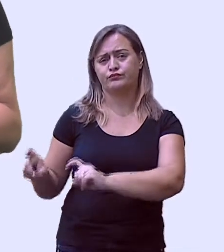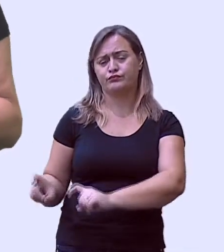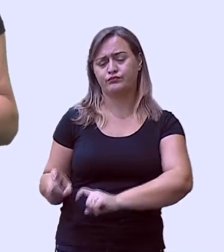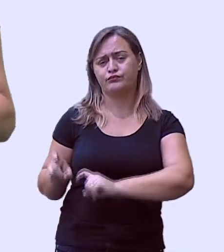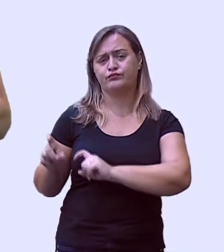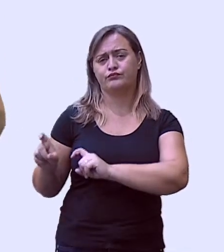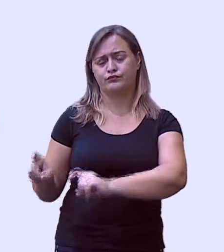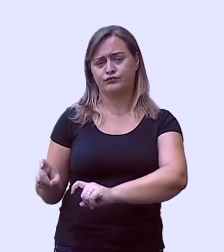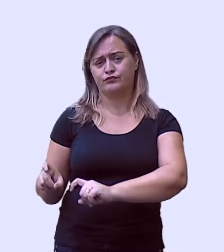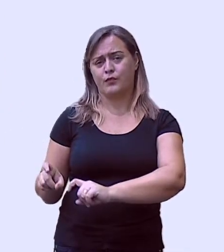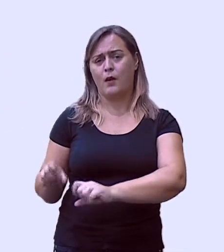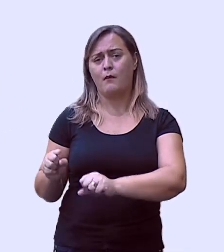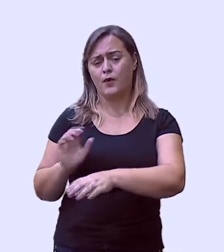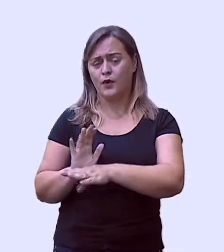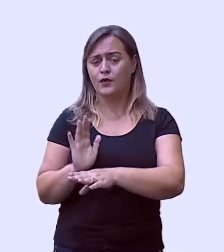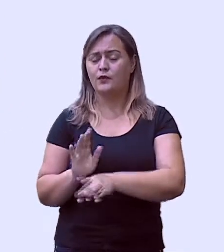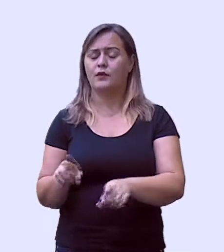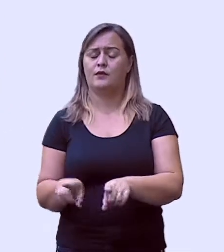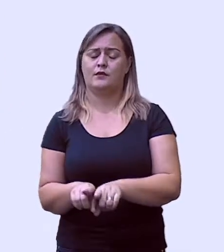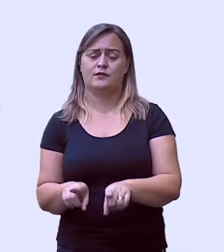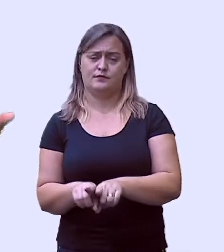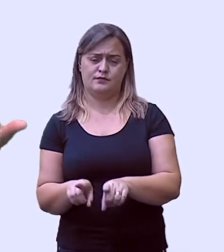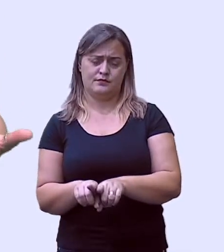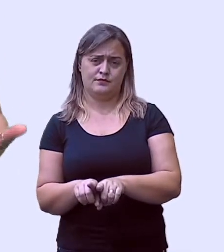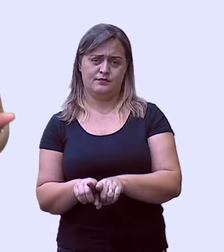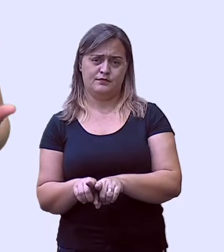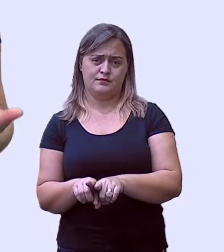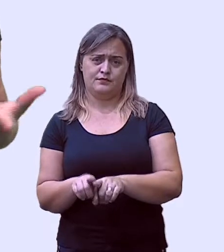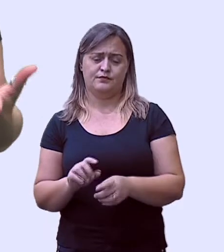solos, né, desse bioma e da